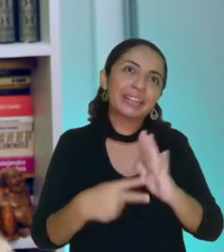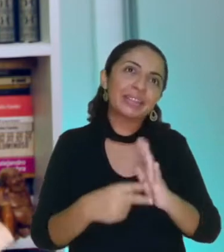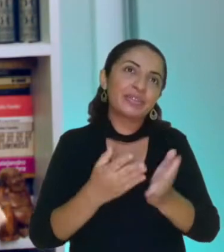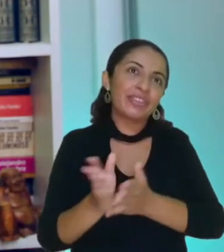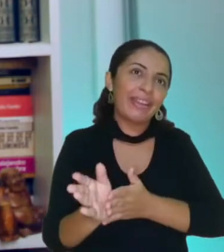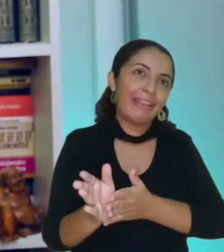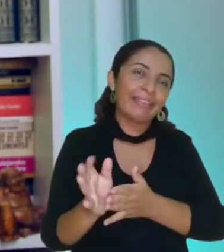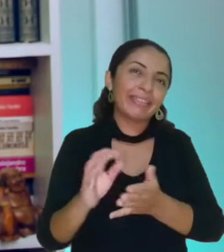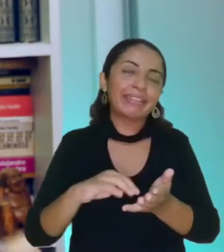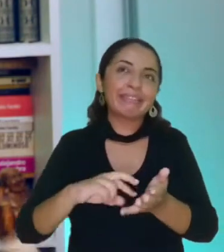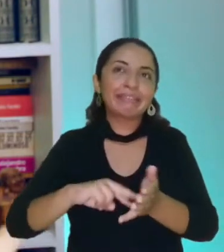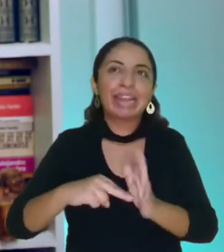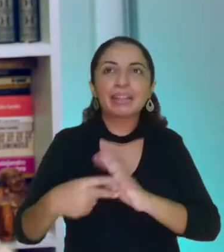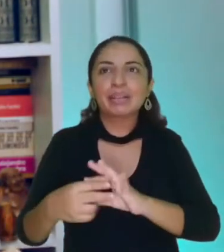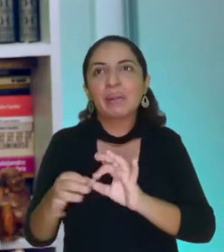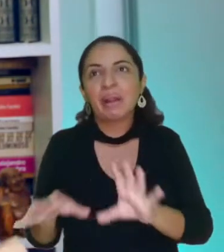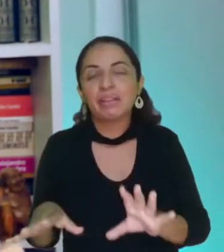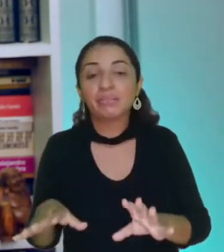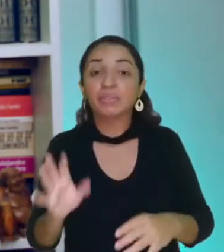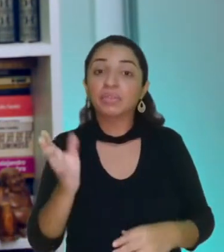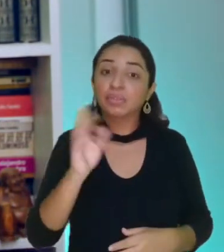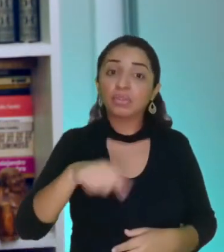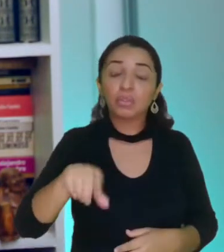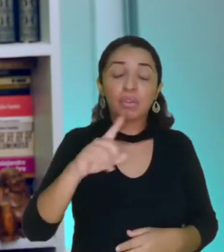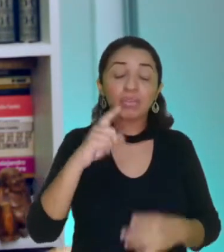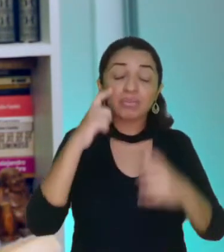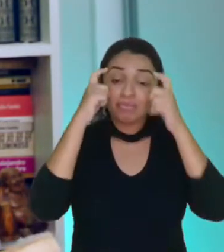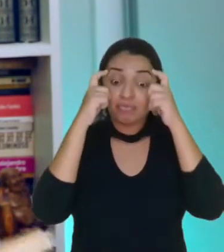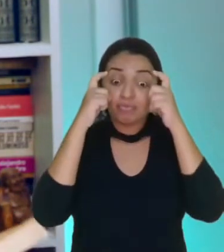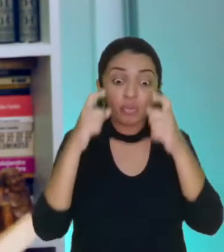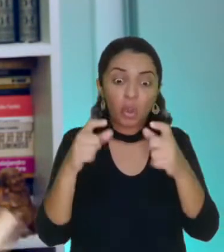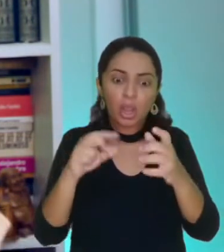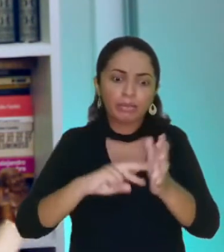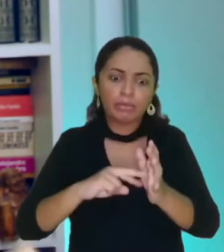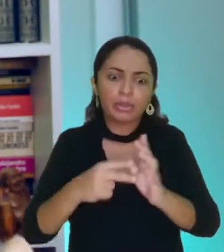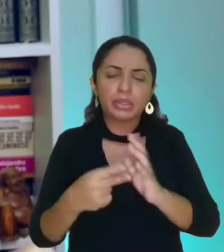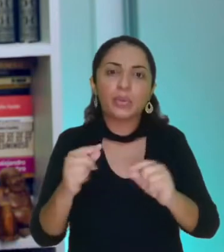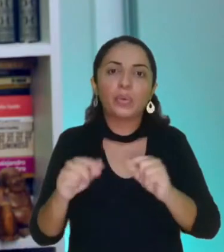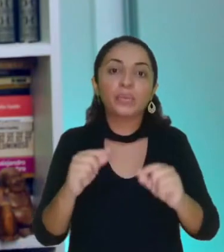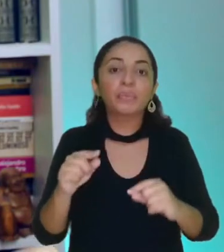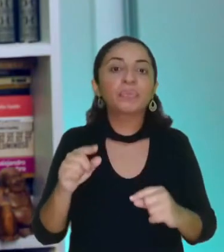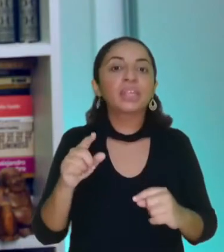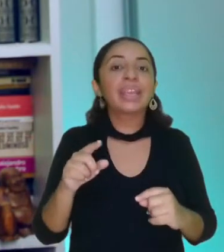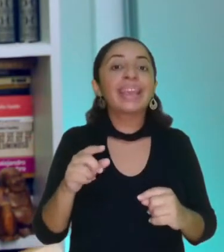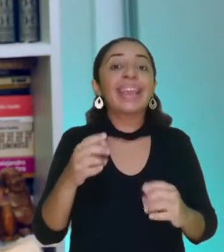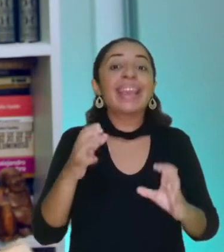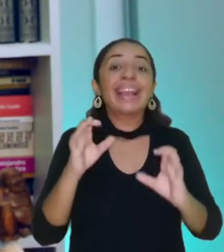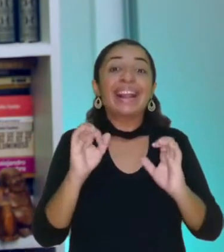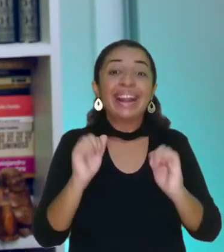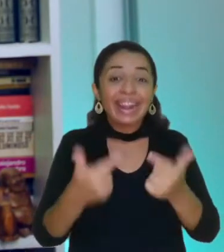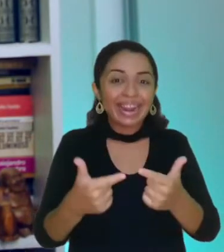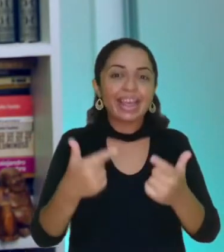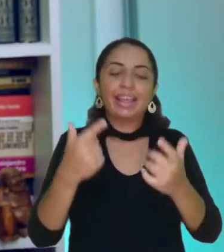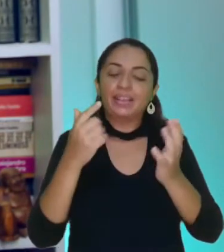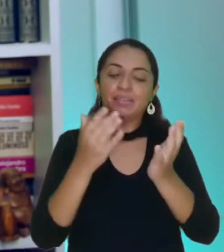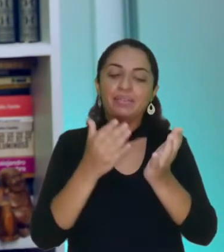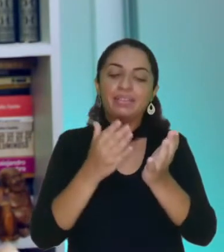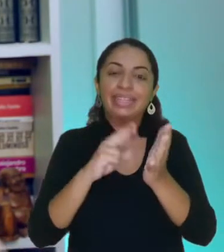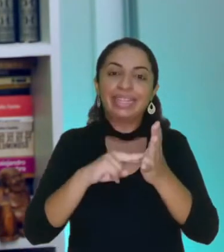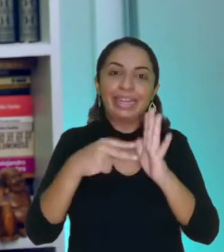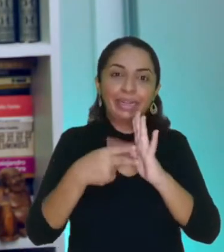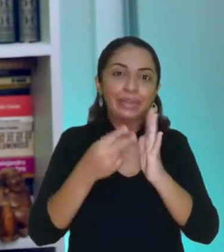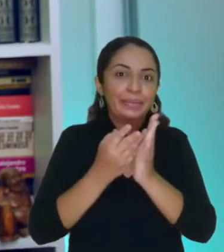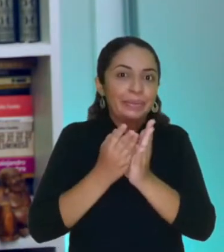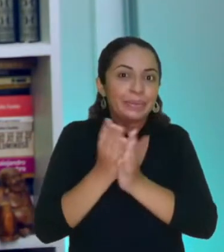nada disso. Às vezes a gente fica muito focado nisso. Claro, o ideal é que seja de uma tradução direta, que você tenha uma